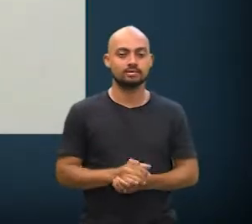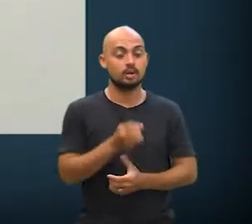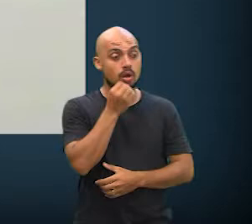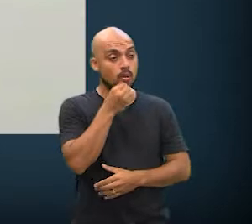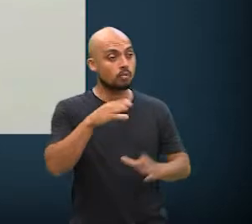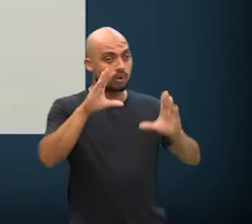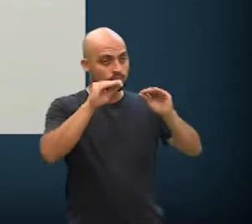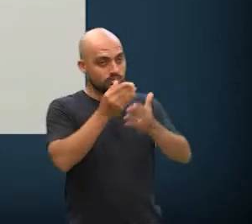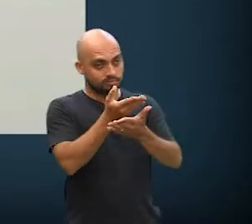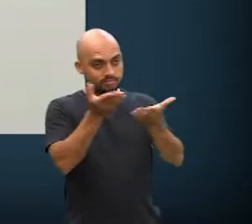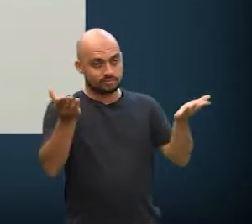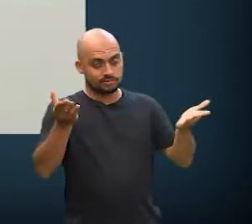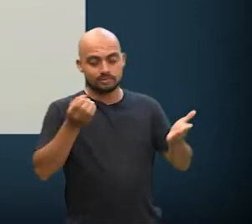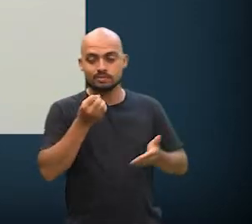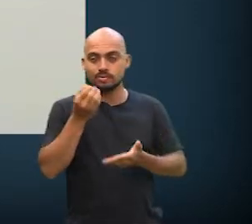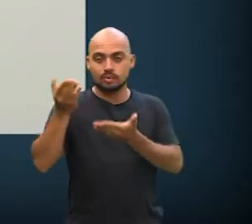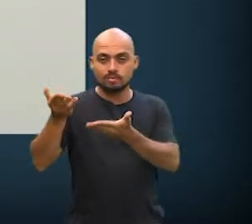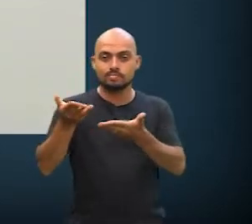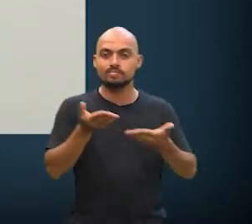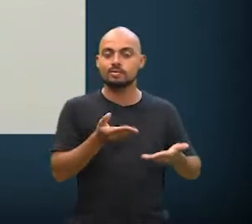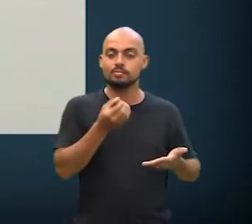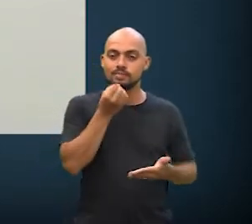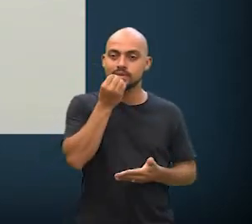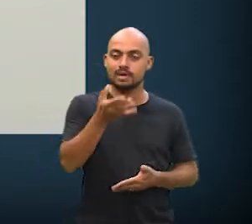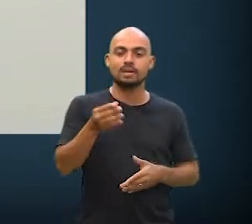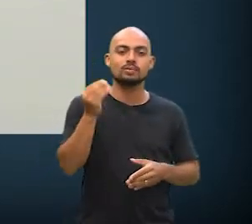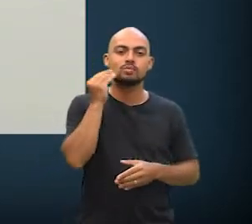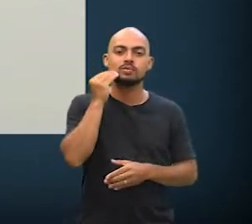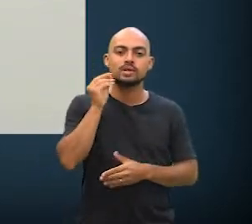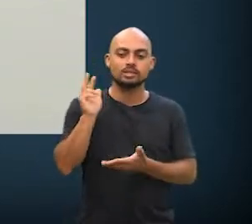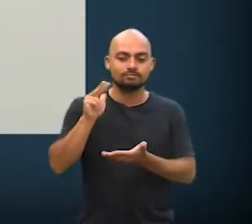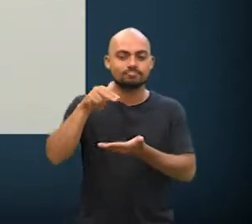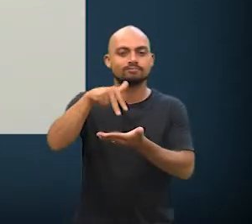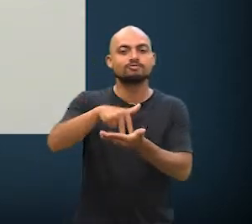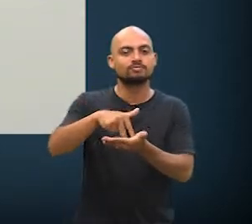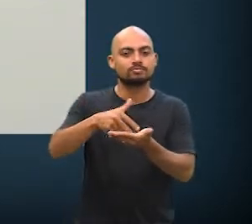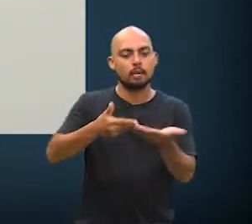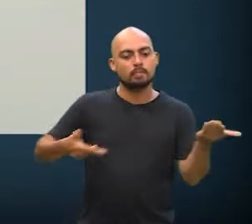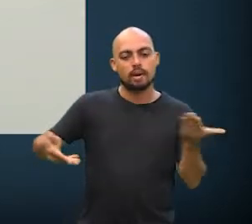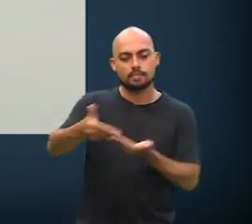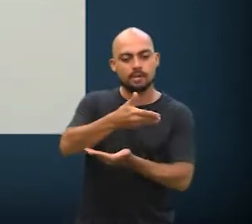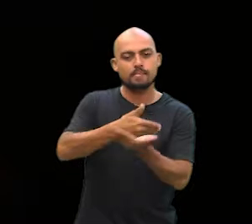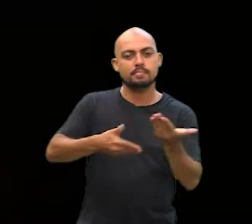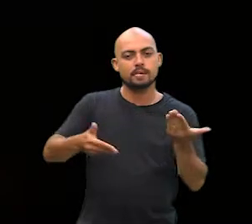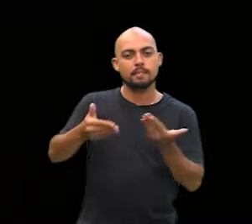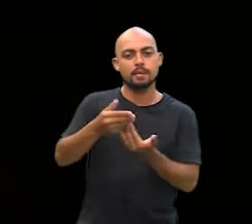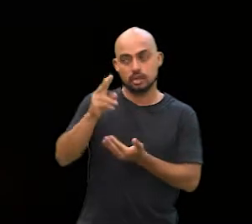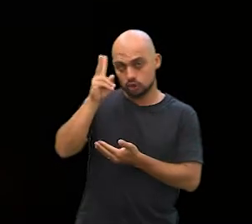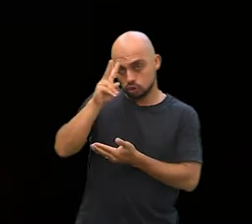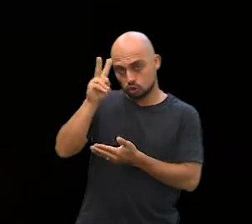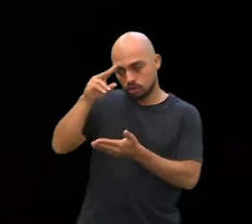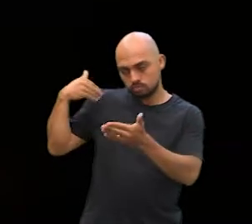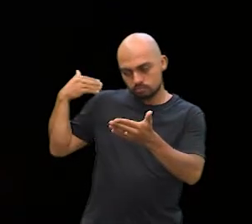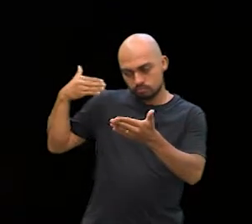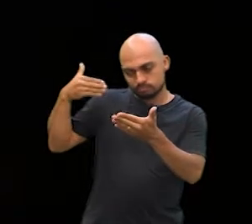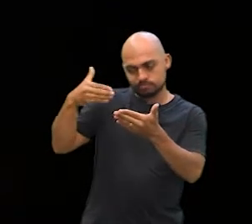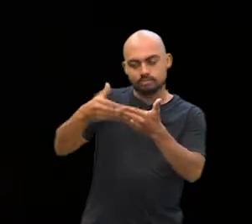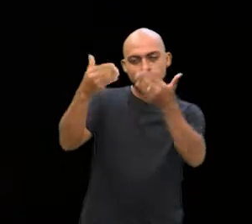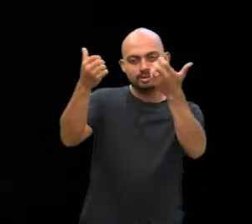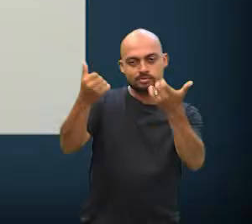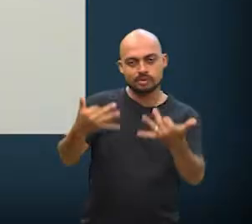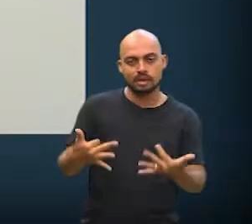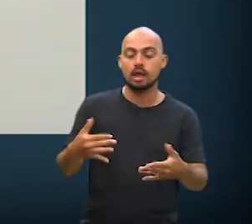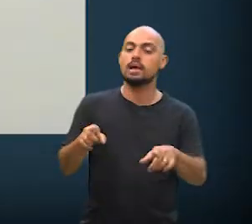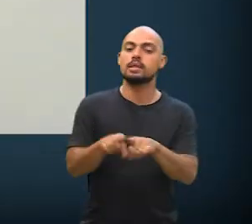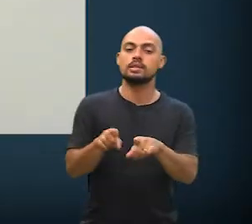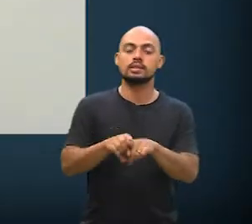muito obrigado pelo convite primeiramente, obrigado pela oportunidade da gente estar aqui podendo compartilhar um pouco da nossa trajetória. E falando um